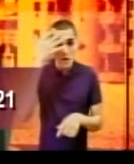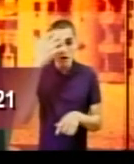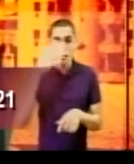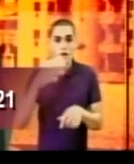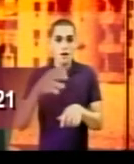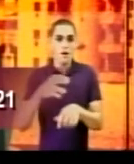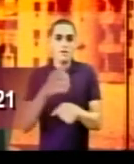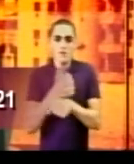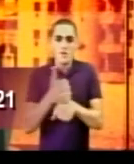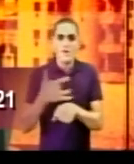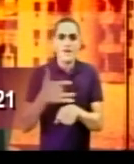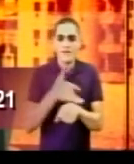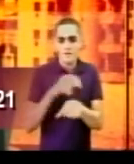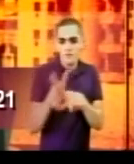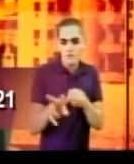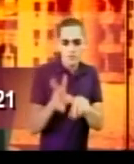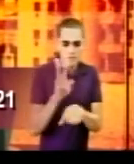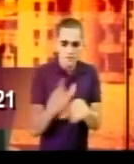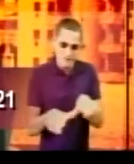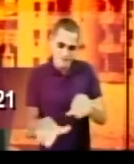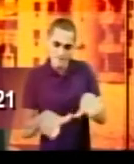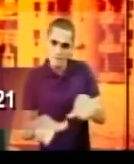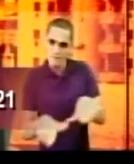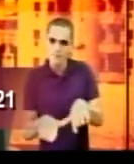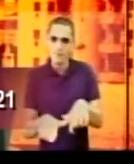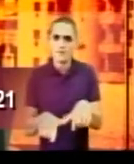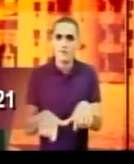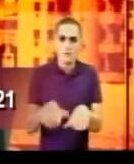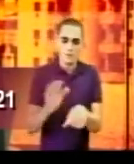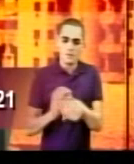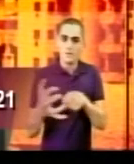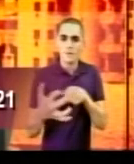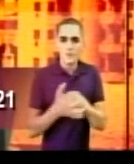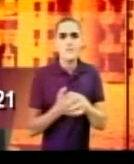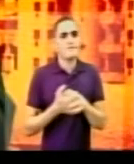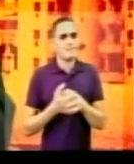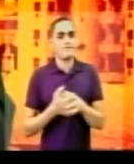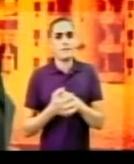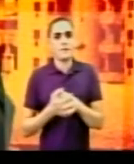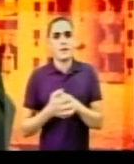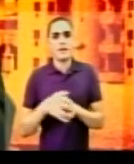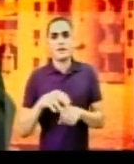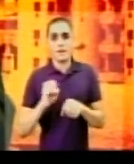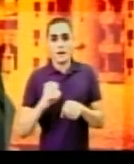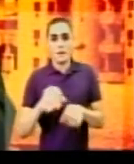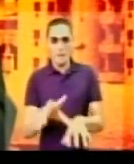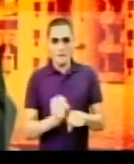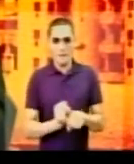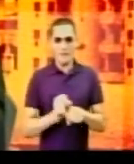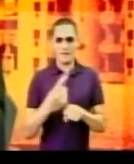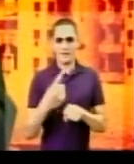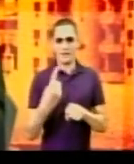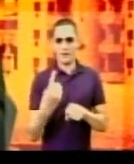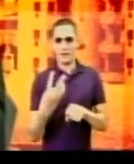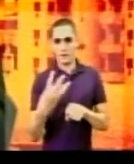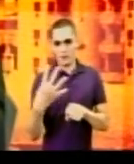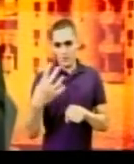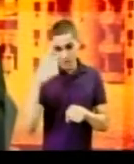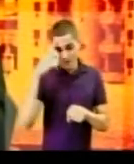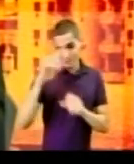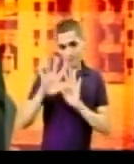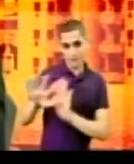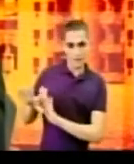isso, claro que prejudica muita gente. Essas pessoas que estão, e eu agradeço